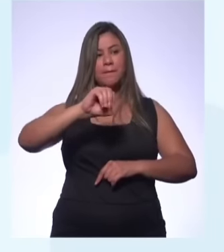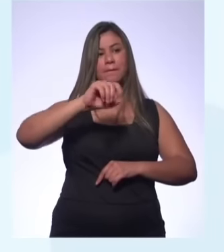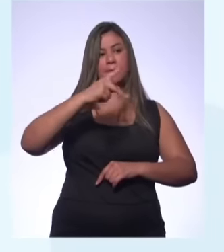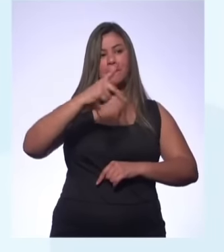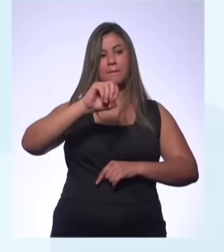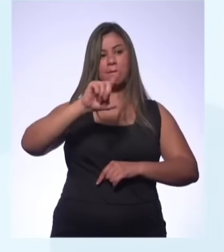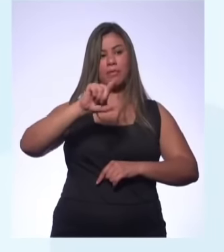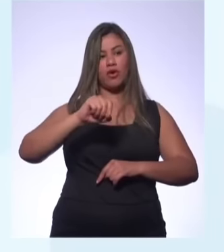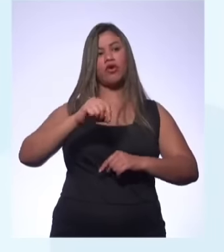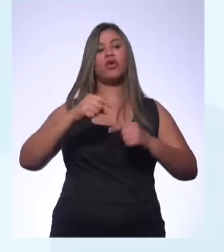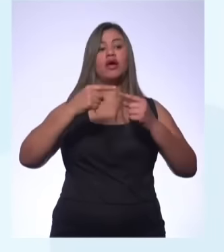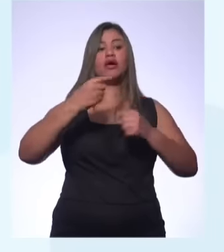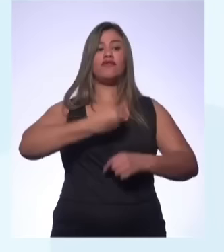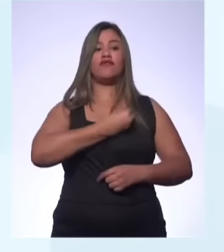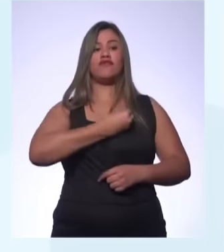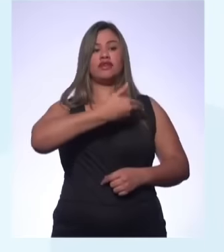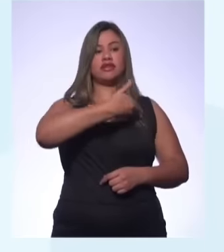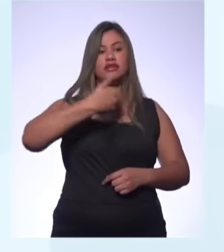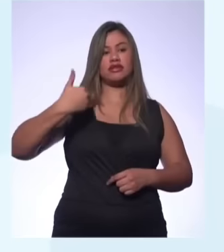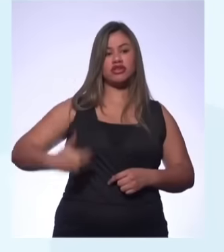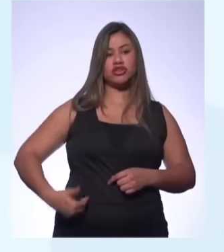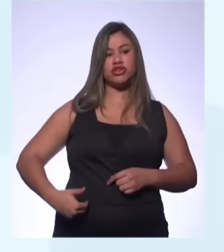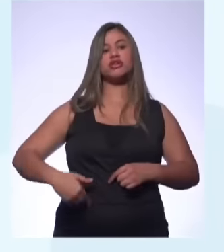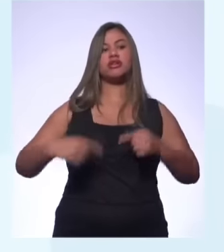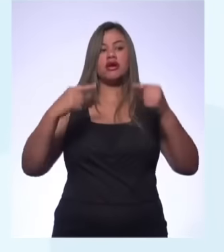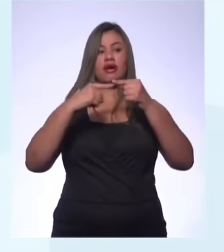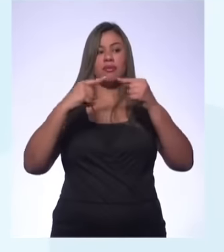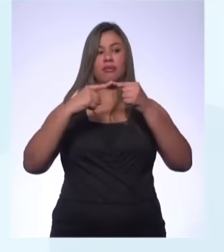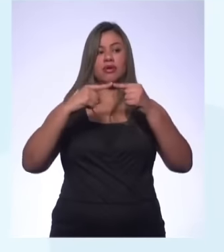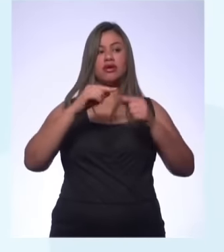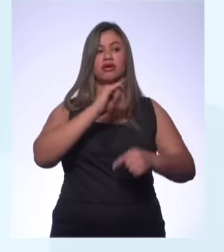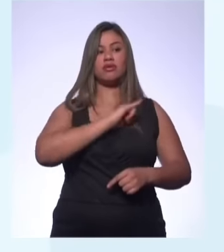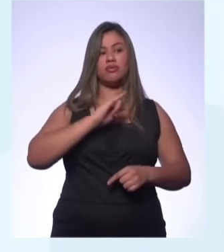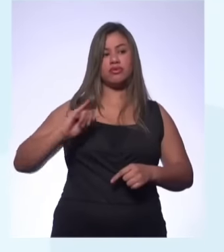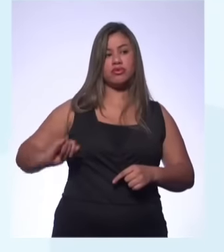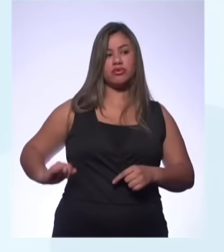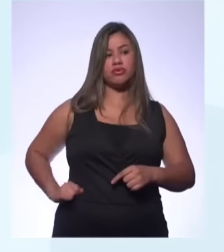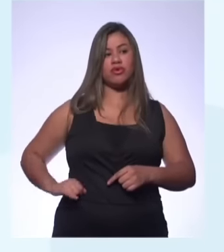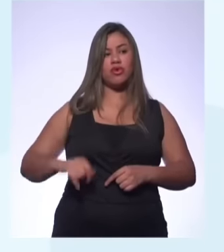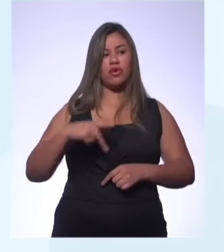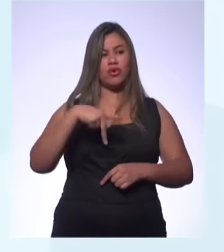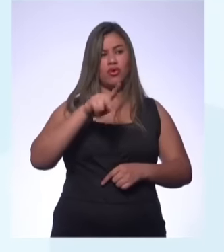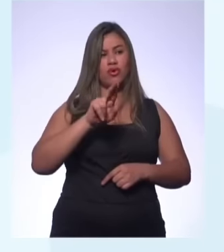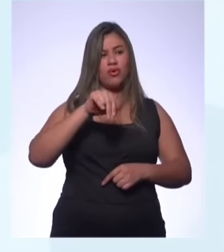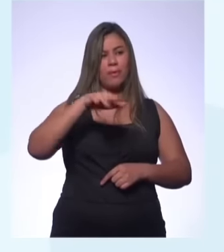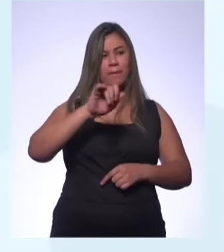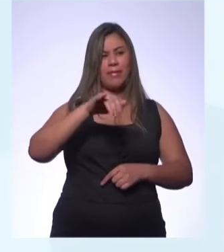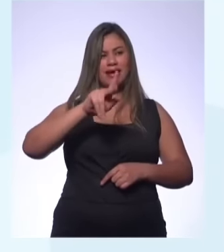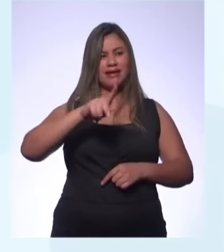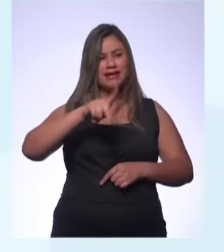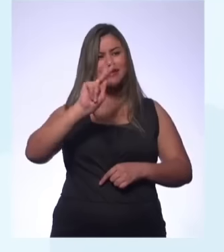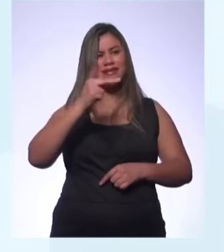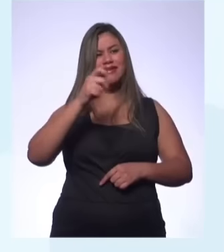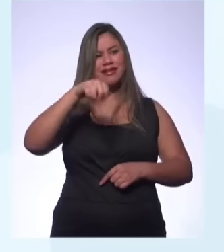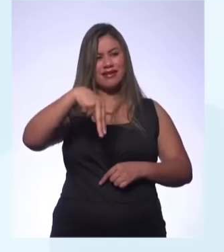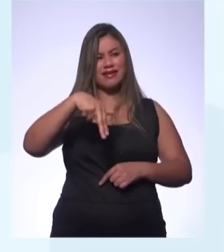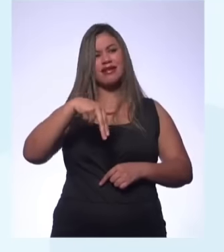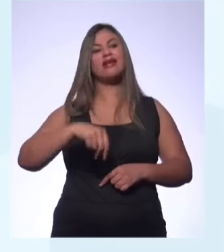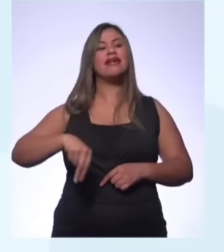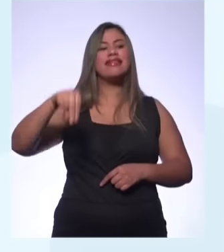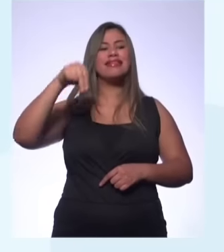vivido na China, na época do imperador de Kublai Khan. Neto de nós